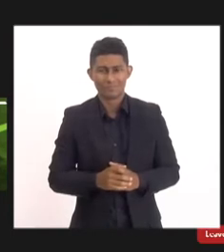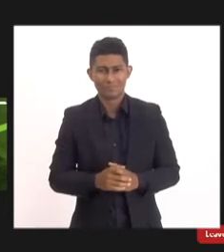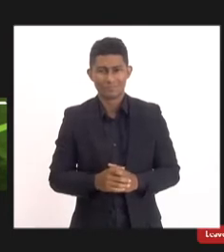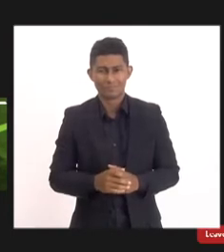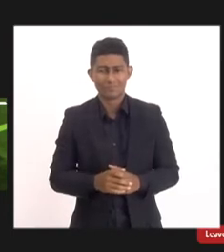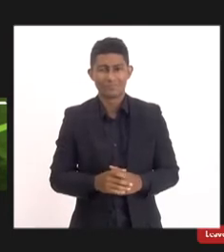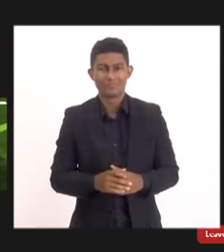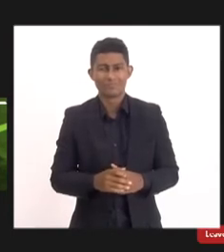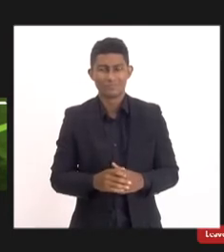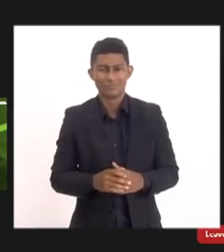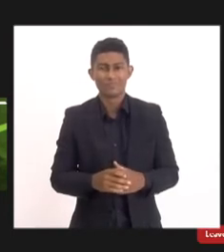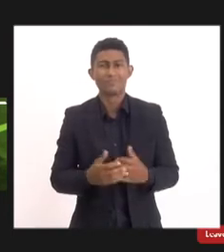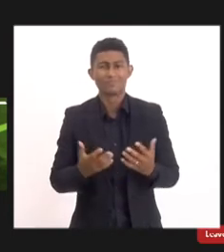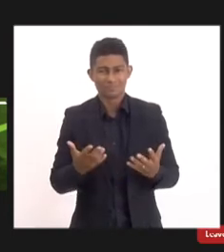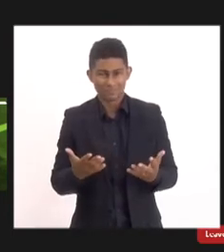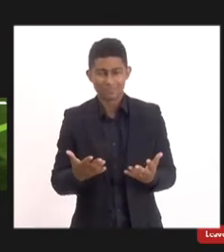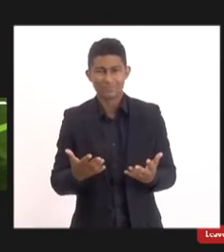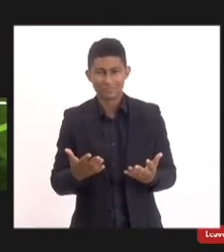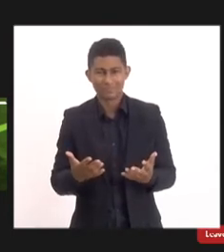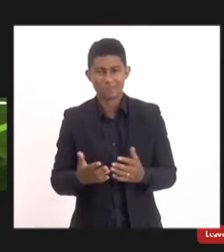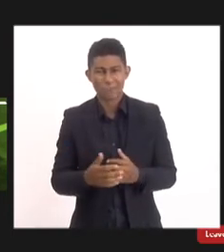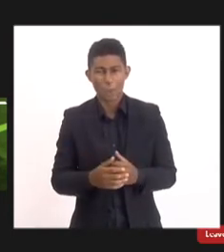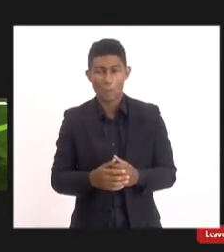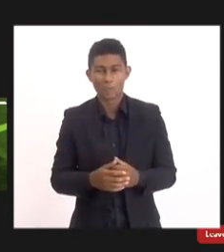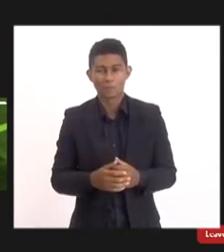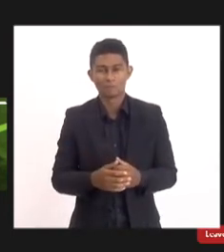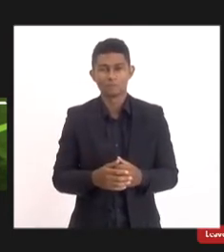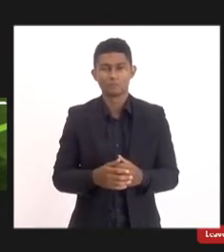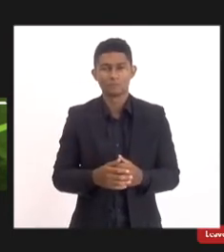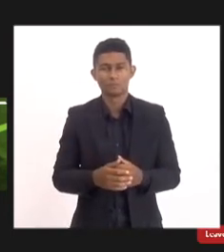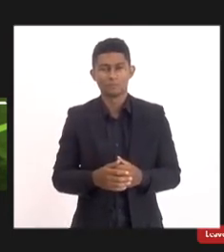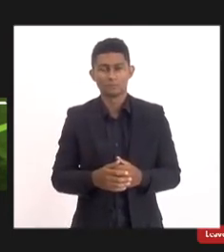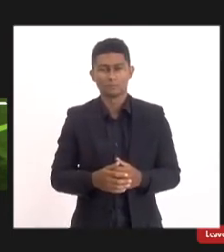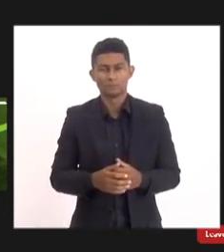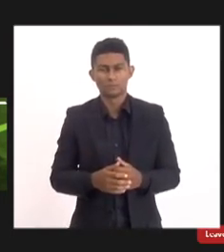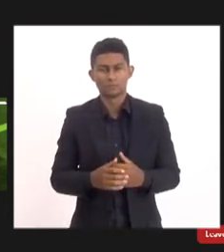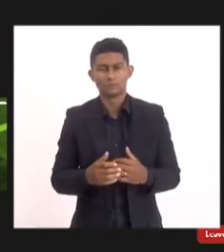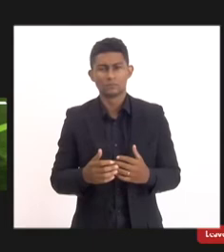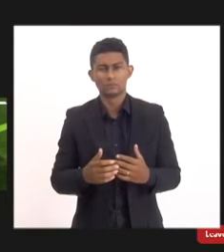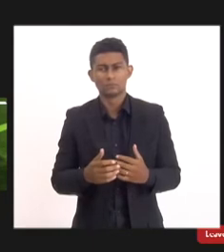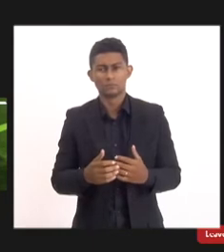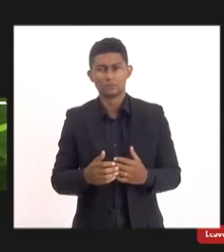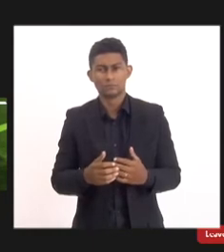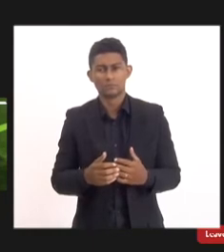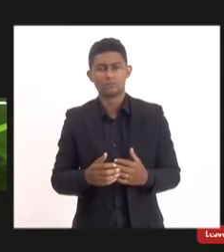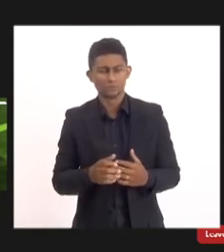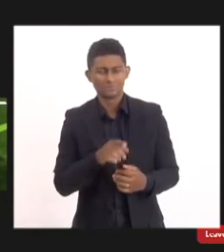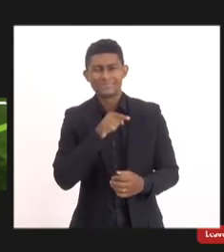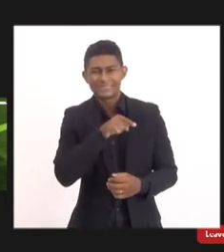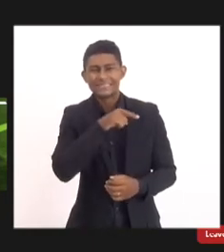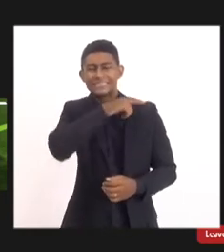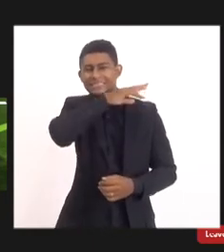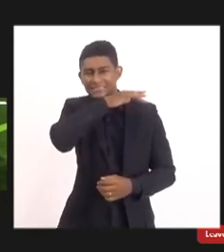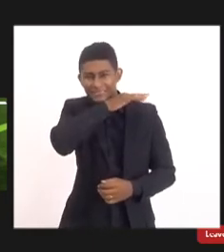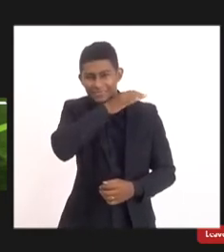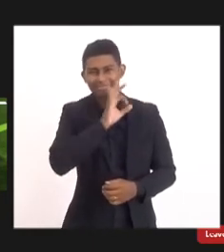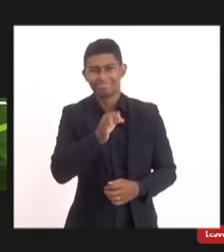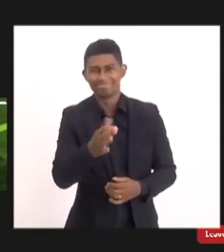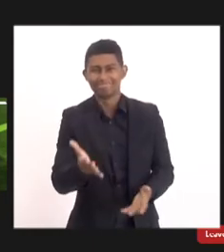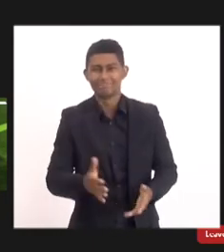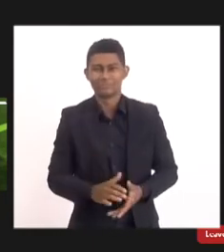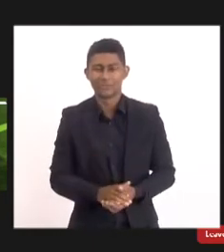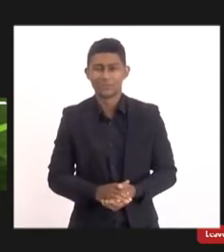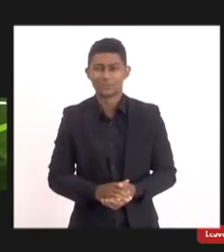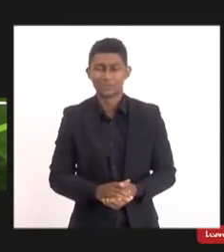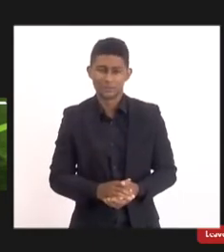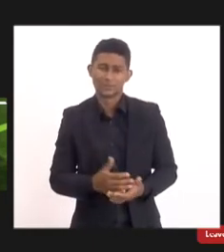Eu posso citar várias aqui só na minha coordenadoria, que é algo muito ruim, né? Não só para um